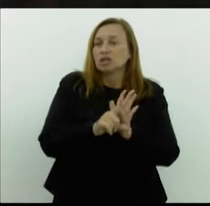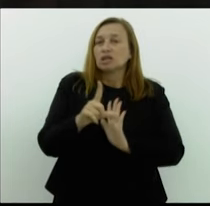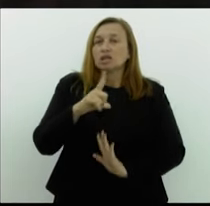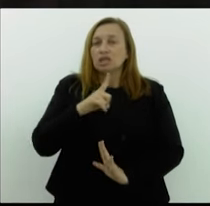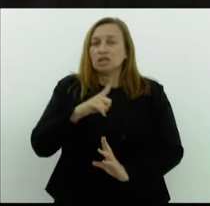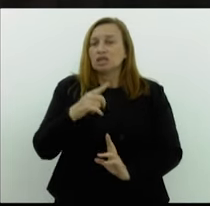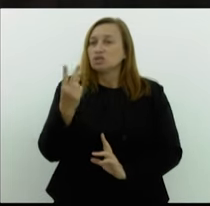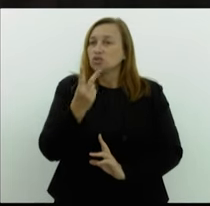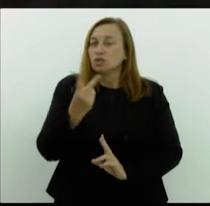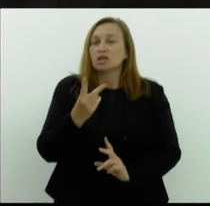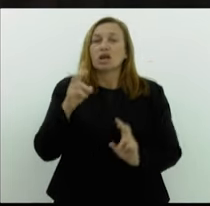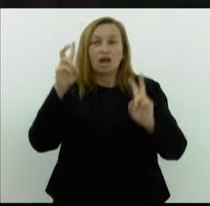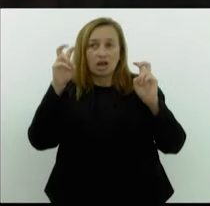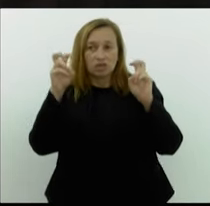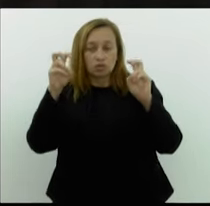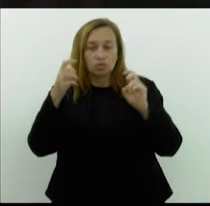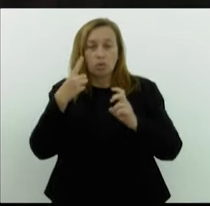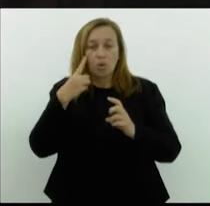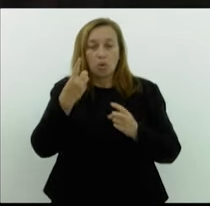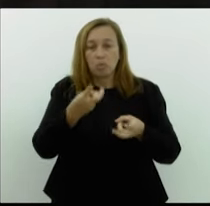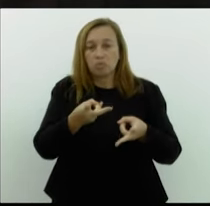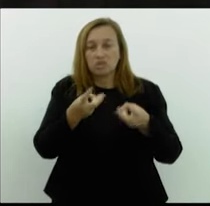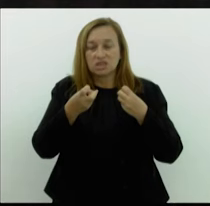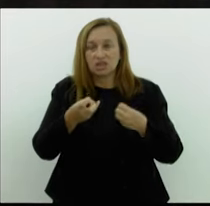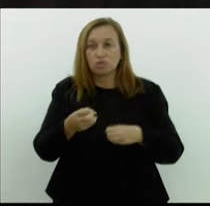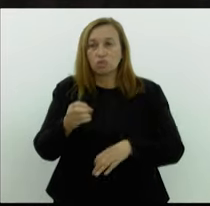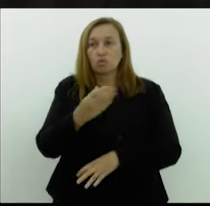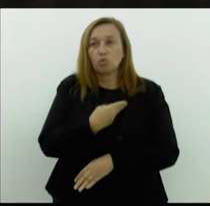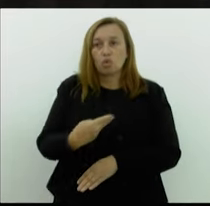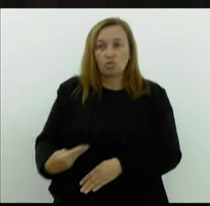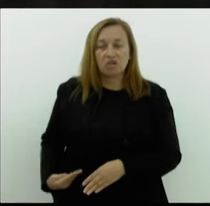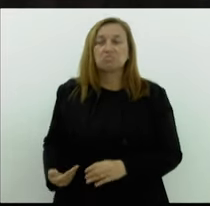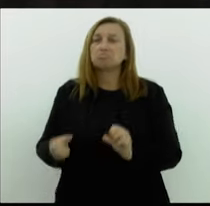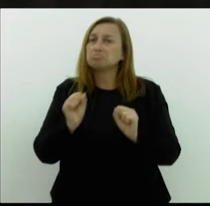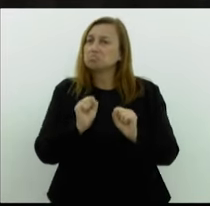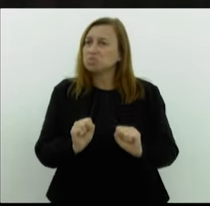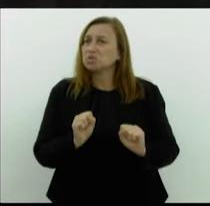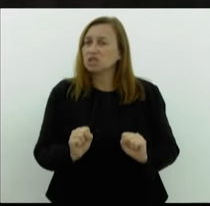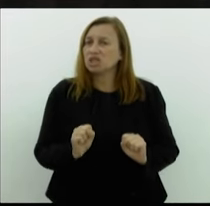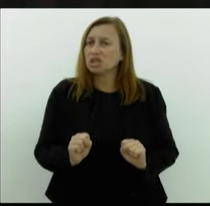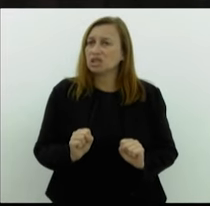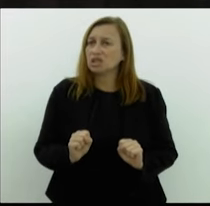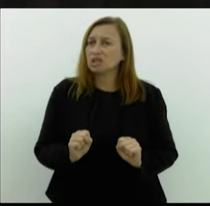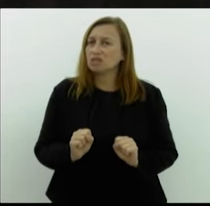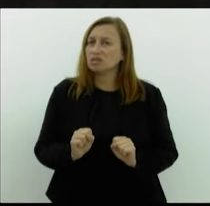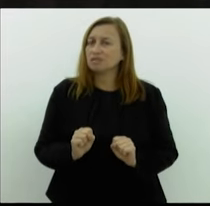duas questões. Eu verifico que o governo podia ser